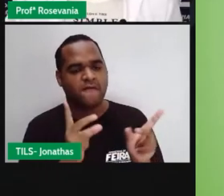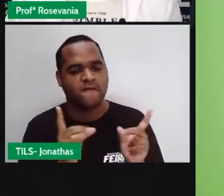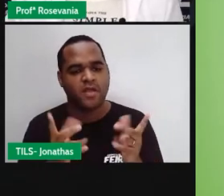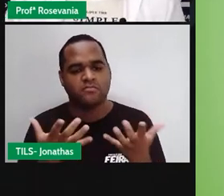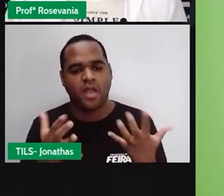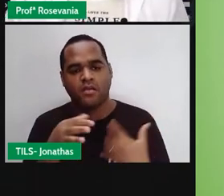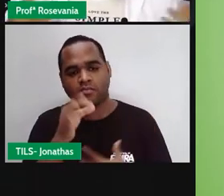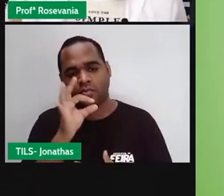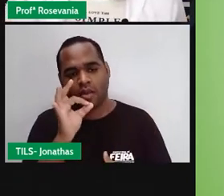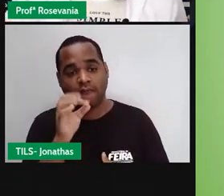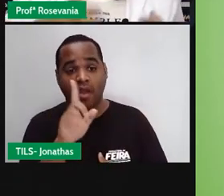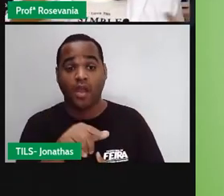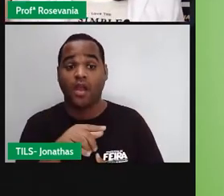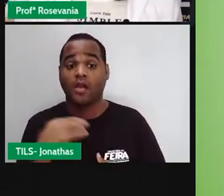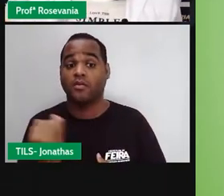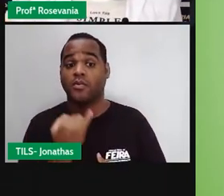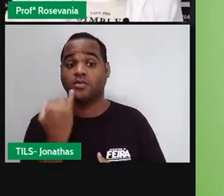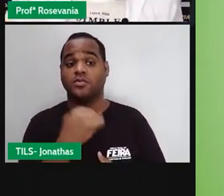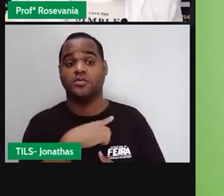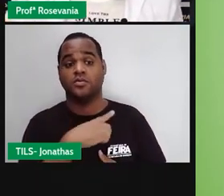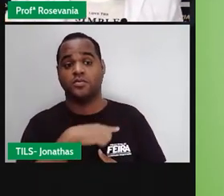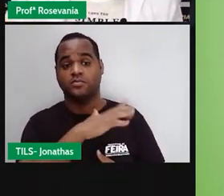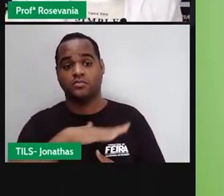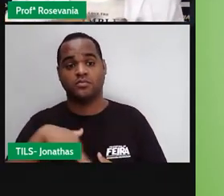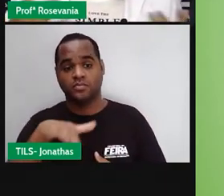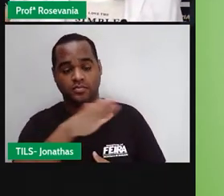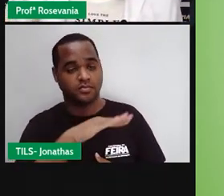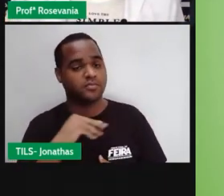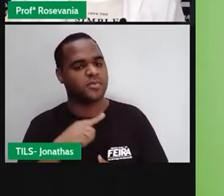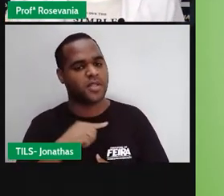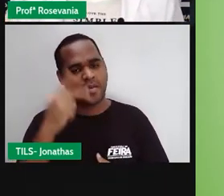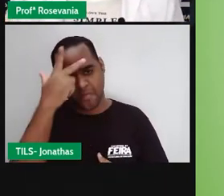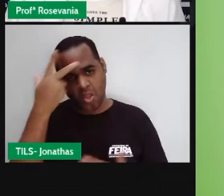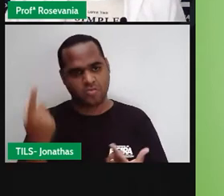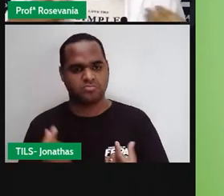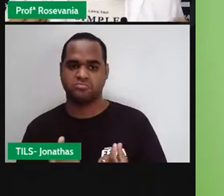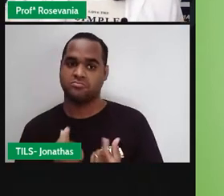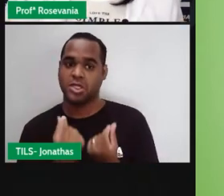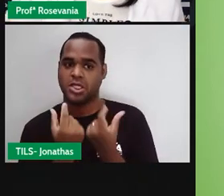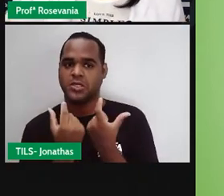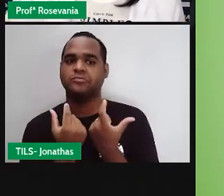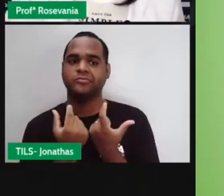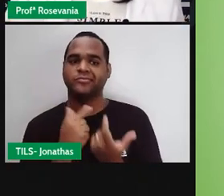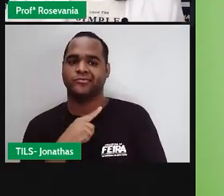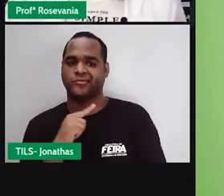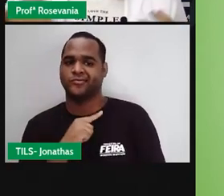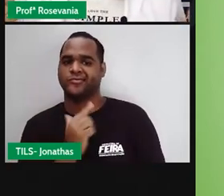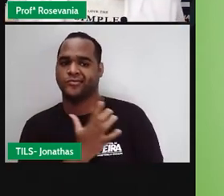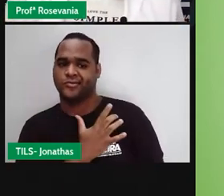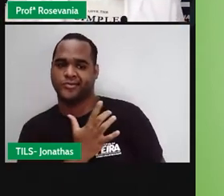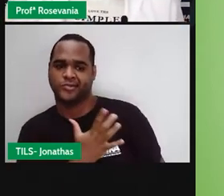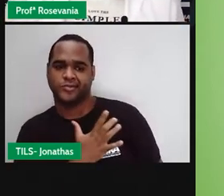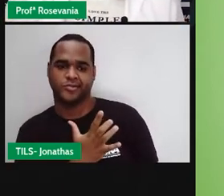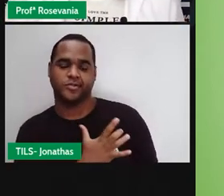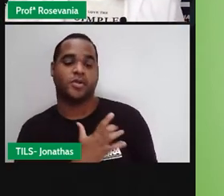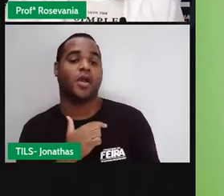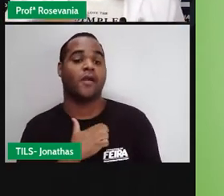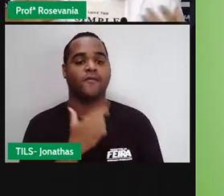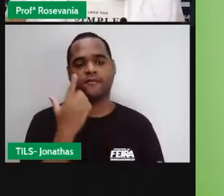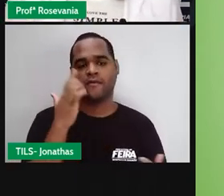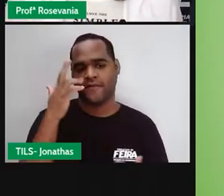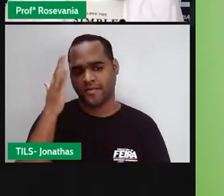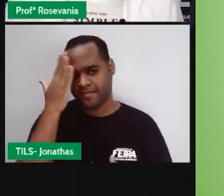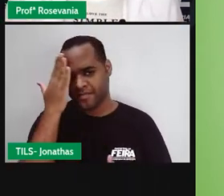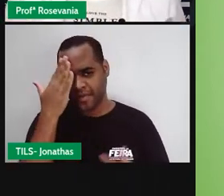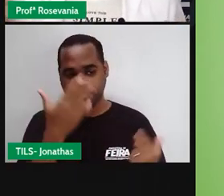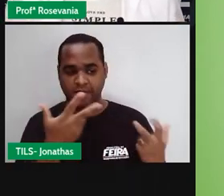café? O café, ele era produzido nessa região, então os barões do café, eles tinham dinheiro e começaram a perceber que a gente tinha